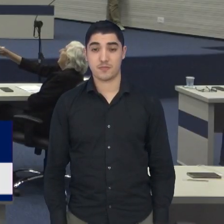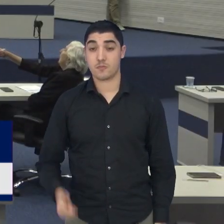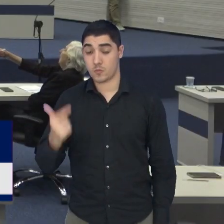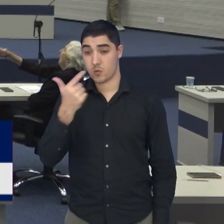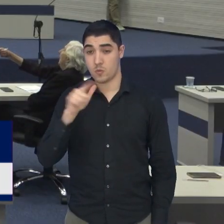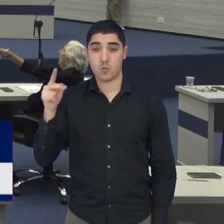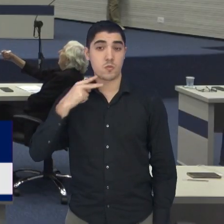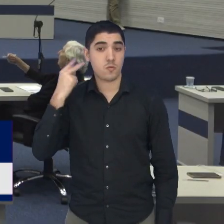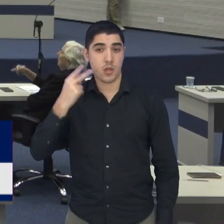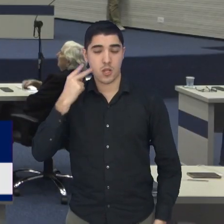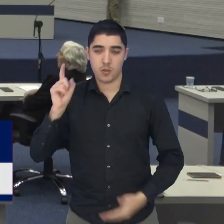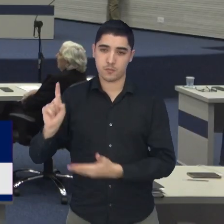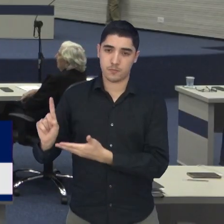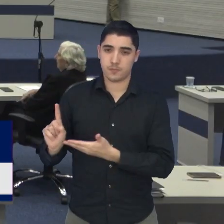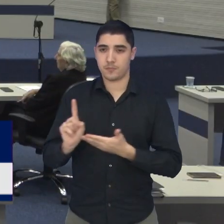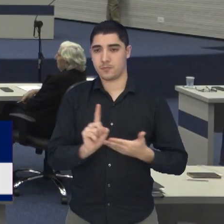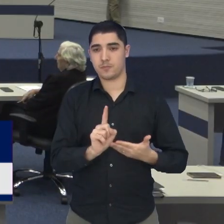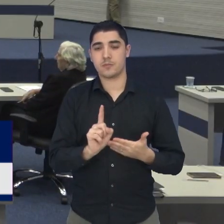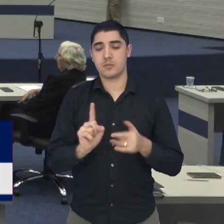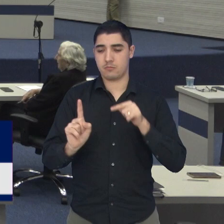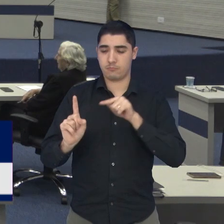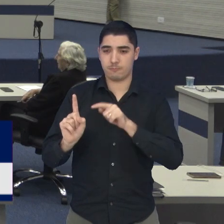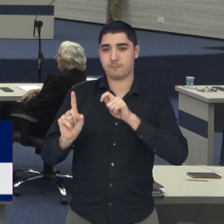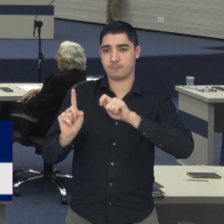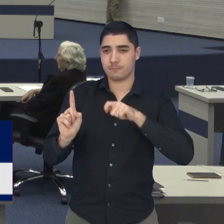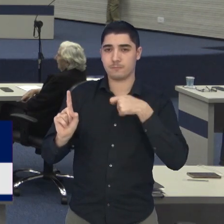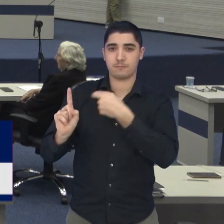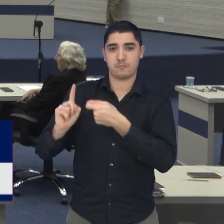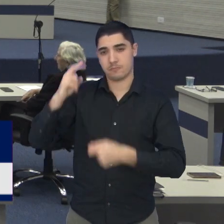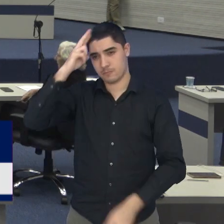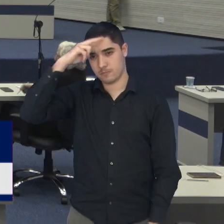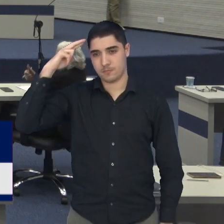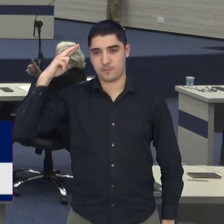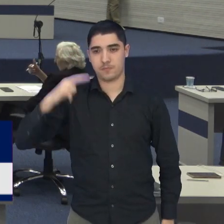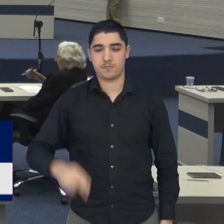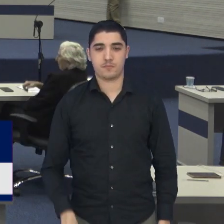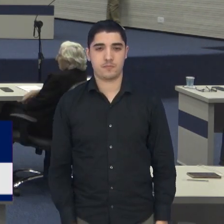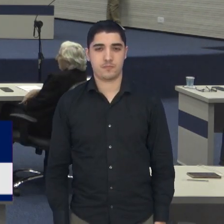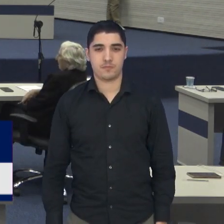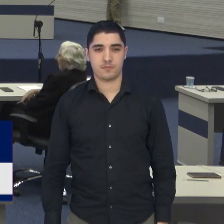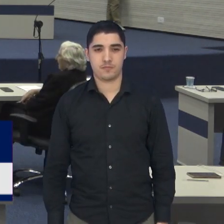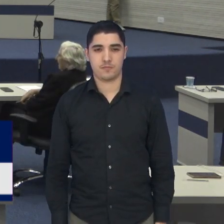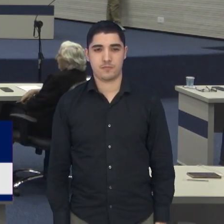Próximo vereador inscrito para falar, o vereador Roberto Chagas.